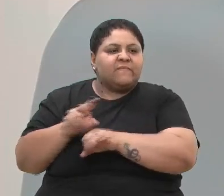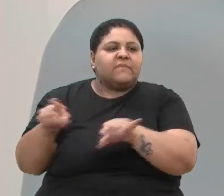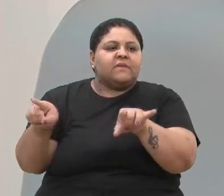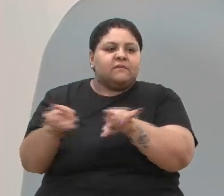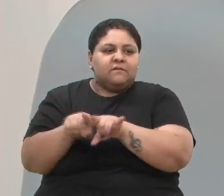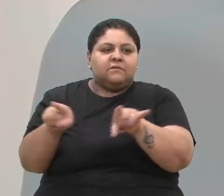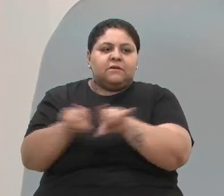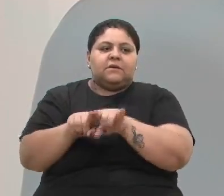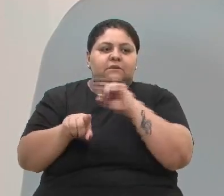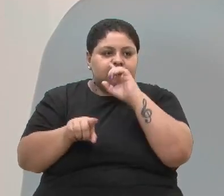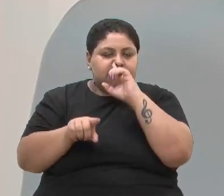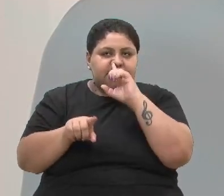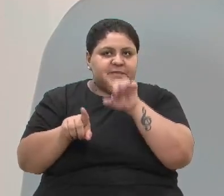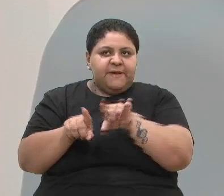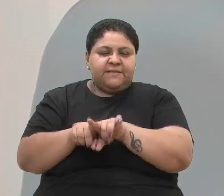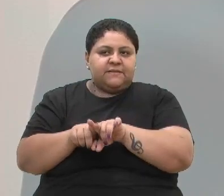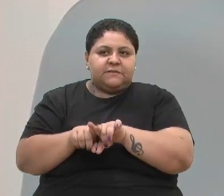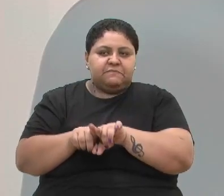fácil.